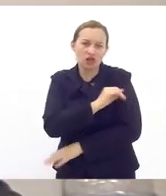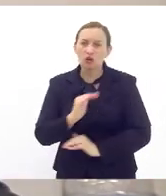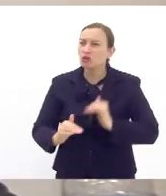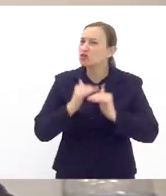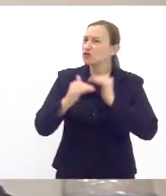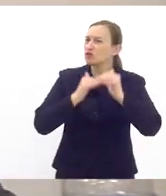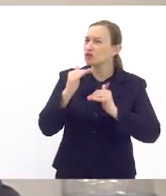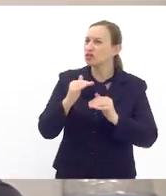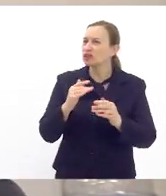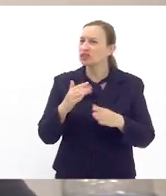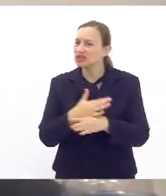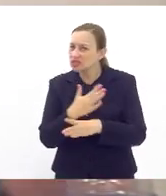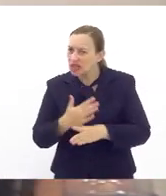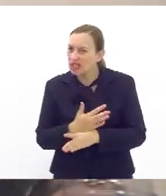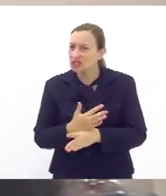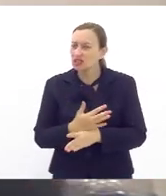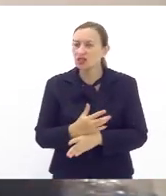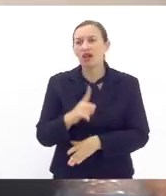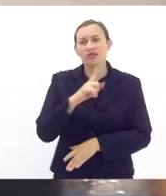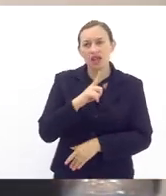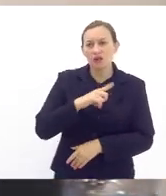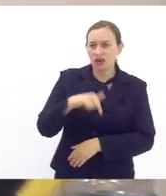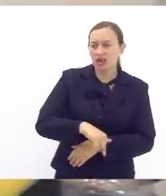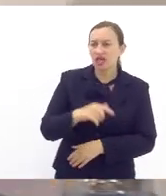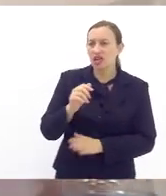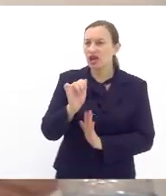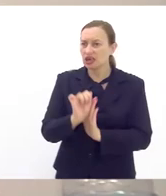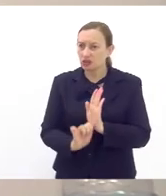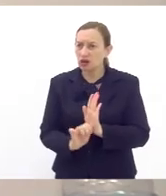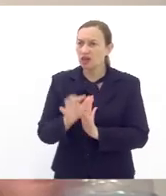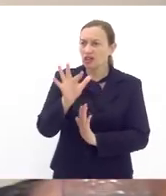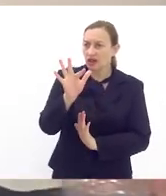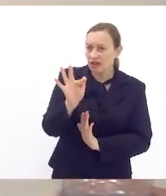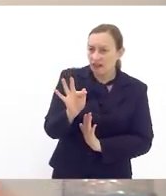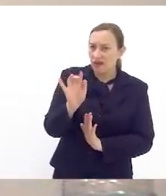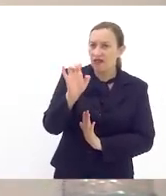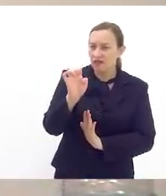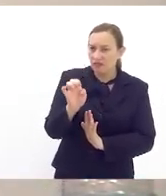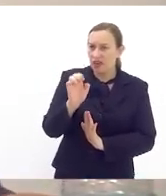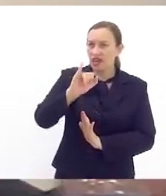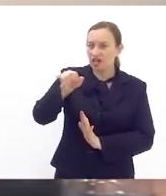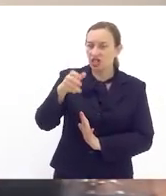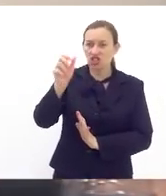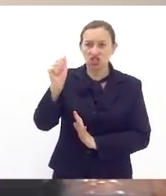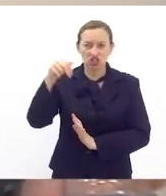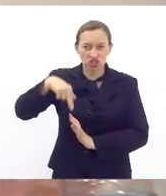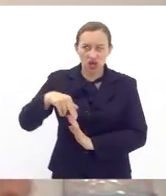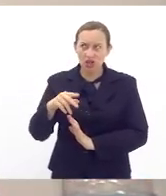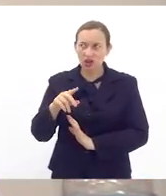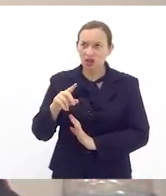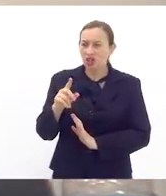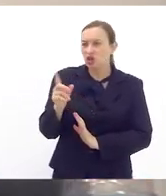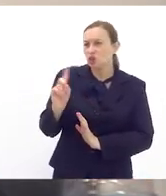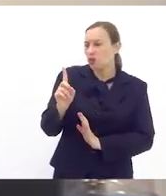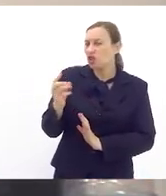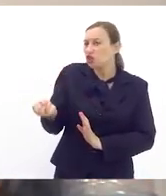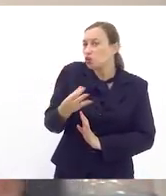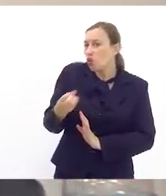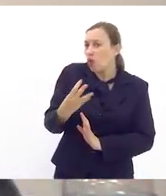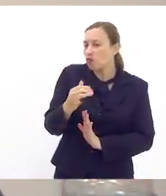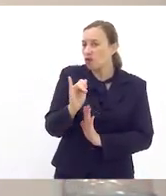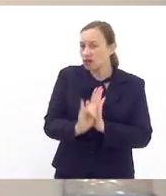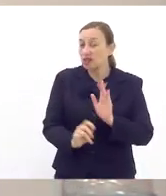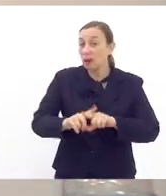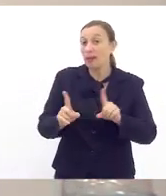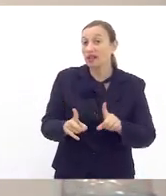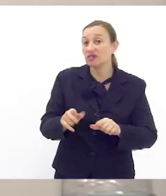desenvolvimento das nossas cidades eu tenho aqui ó o relatório da firjan esse aqui talvez não seja o mais atualizado mas a firjando faz um